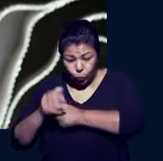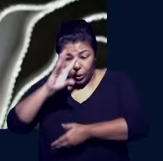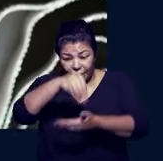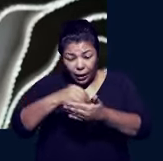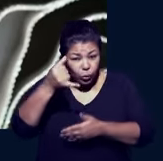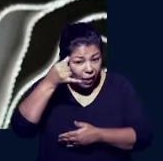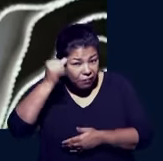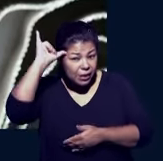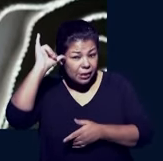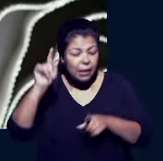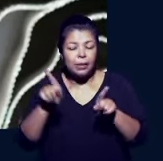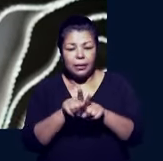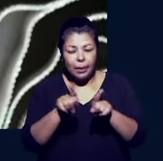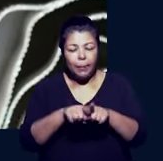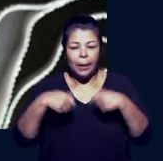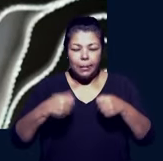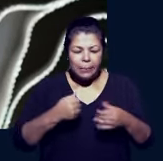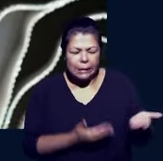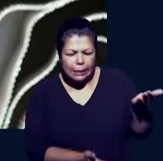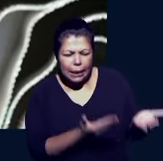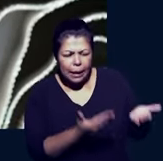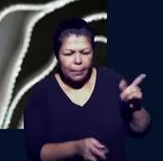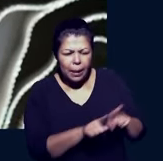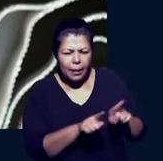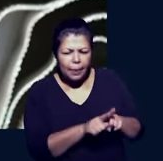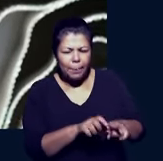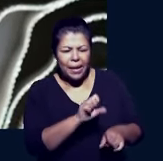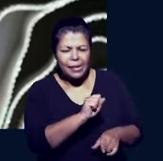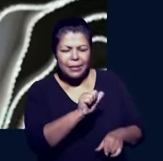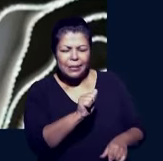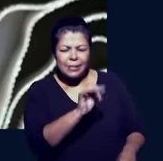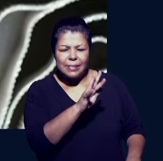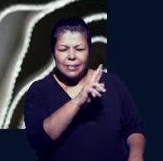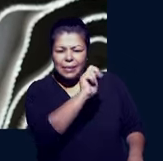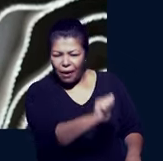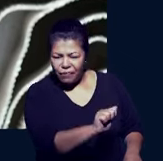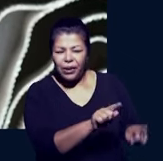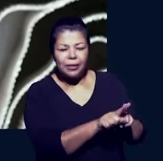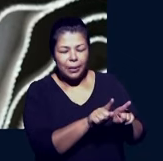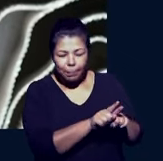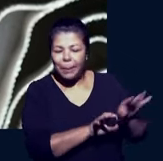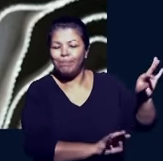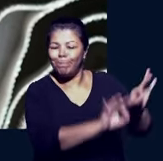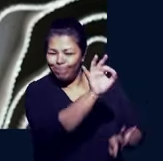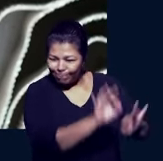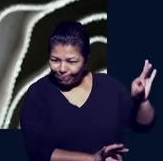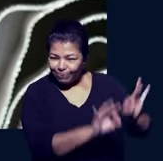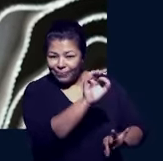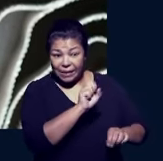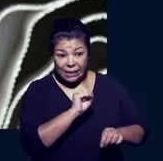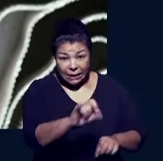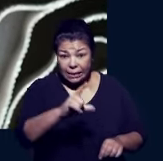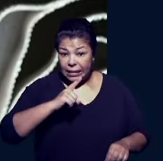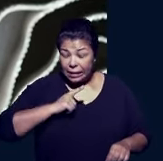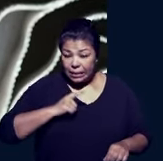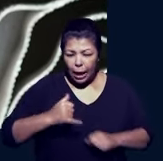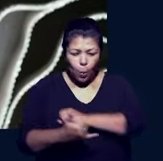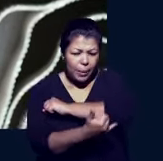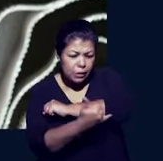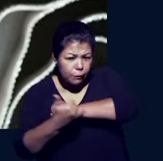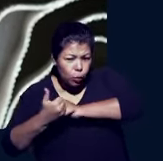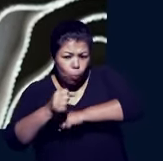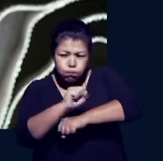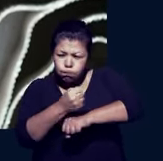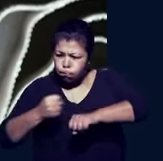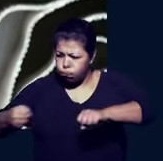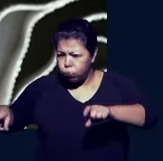enorme concentrada no período de Safra a gente comentava isso há pouco né Júlio no período de Safra Então você mesmo que você tem uma infraestrutura grande de logística se você concentra todo